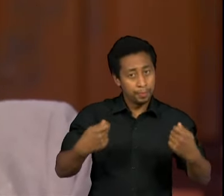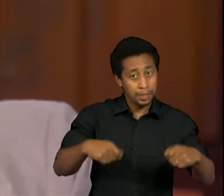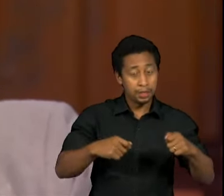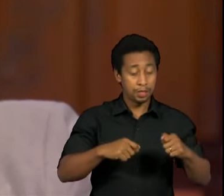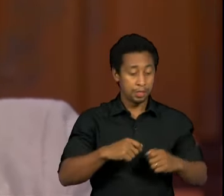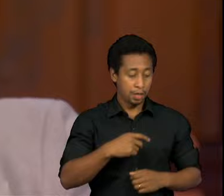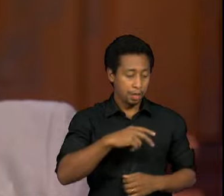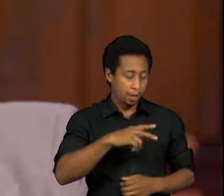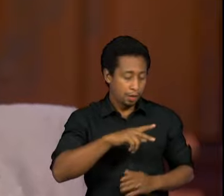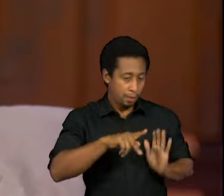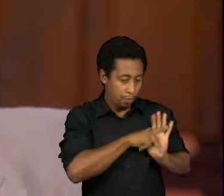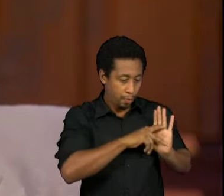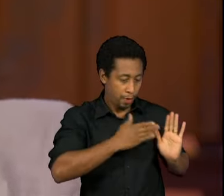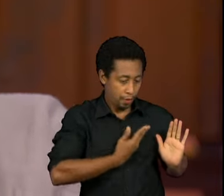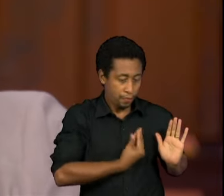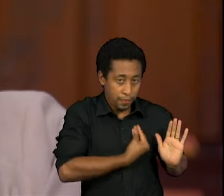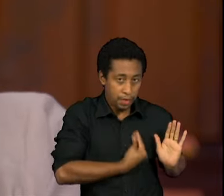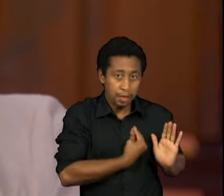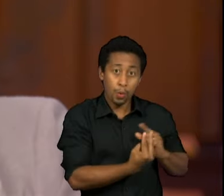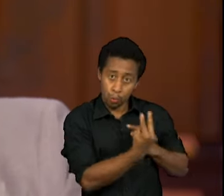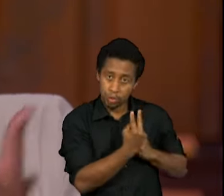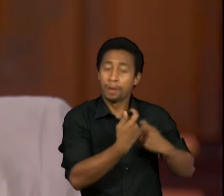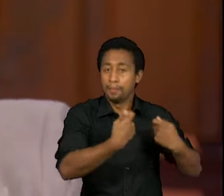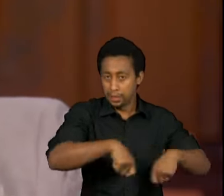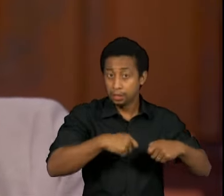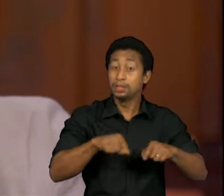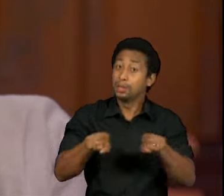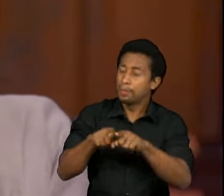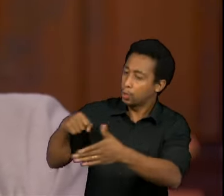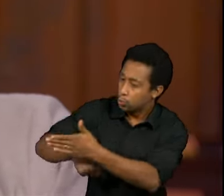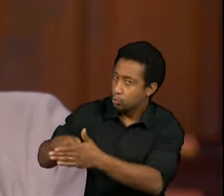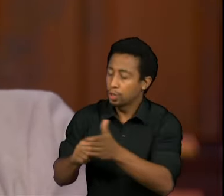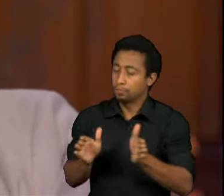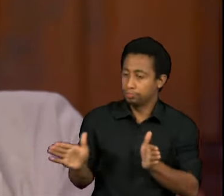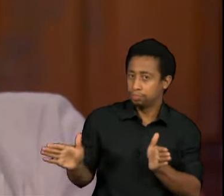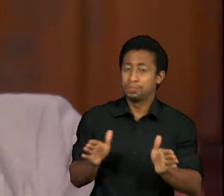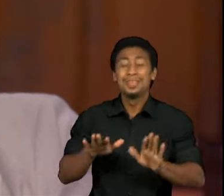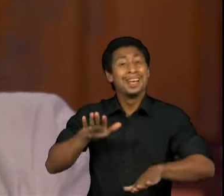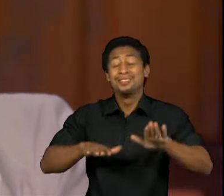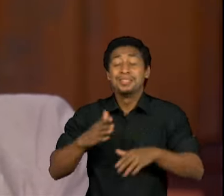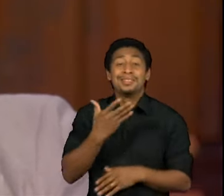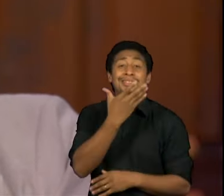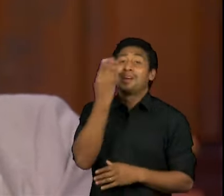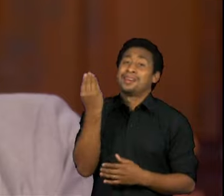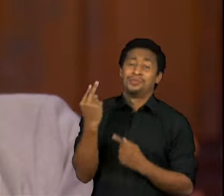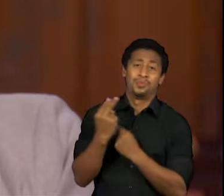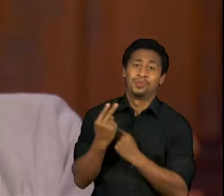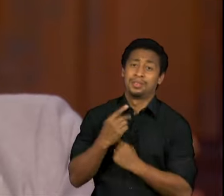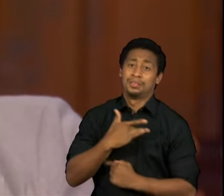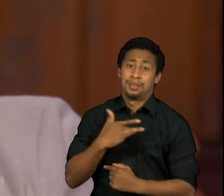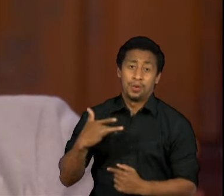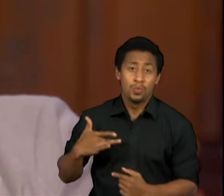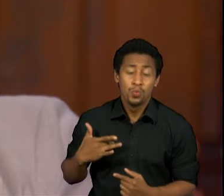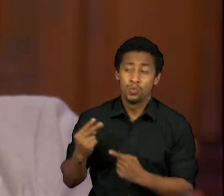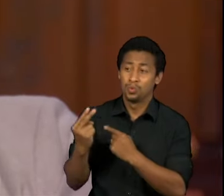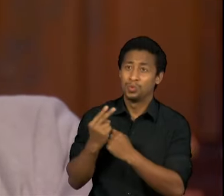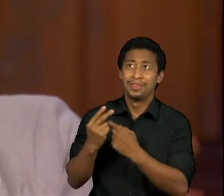cuida das nossas próprias coisas no filha da saúde no nível do nosso mental que tenta uma coisa que ficou muito